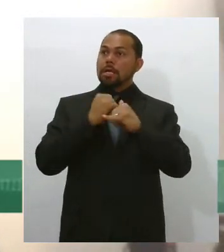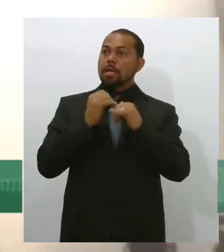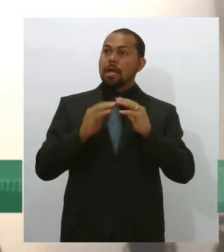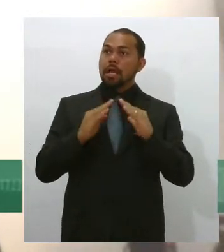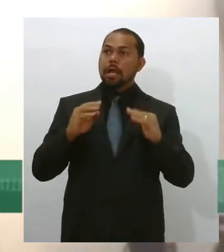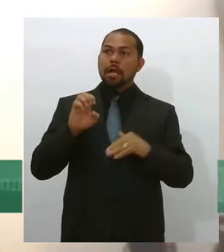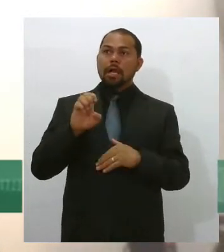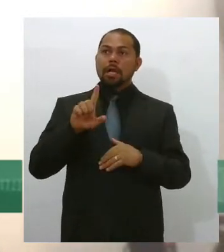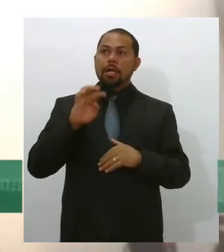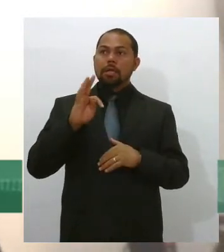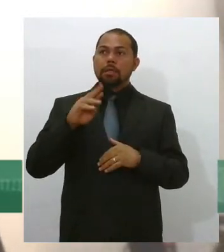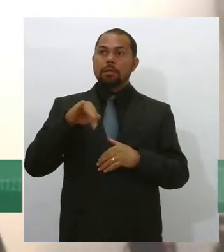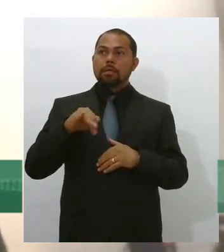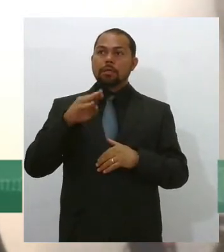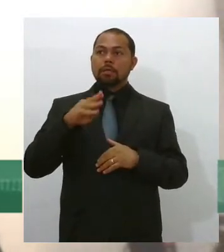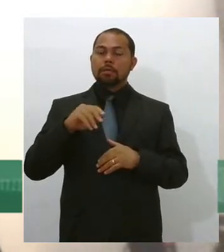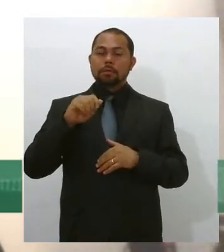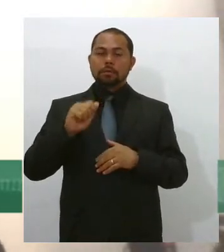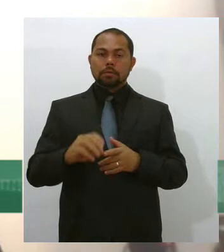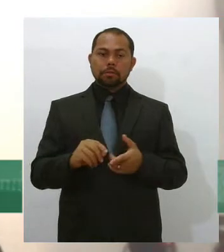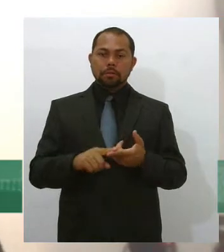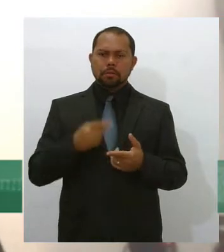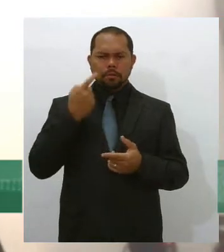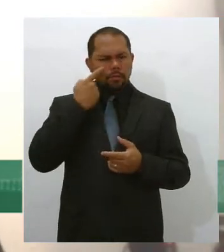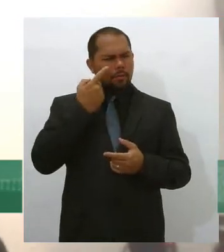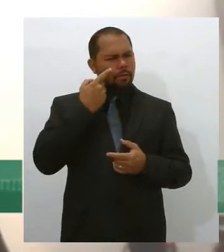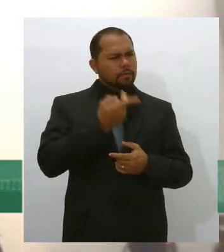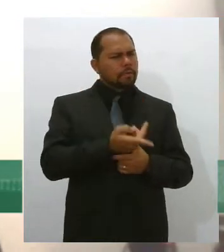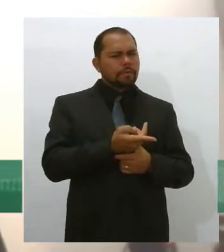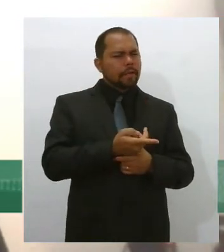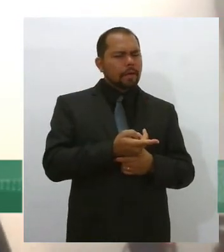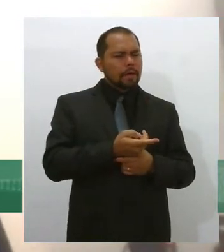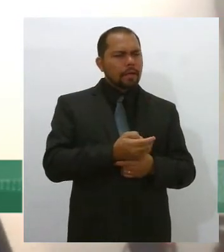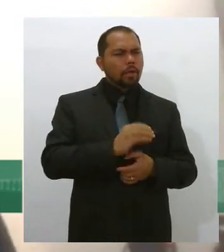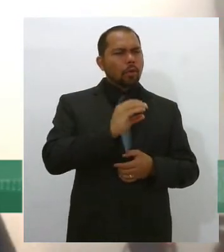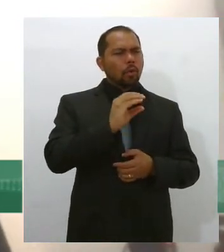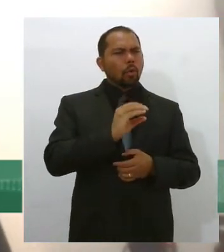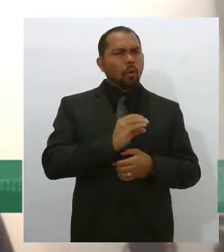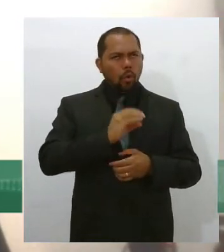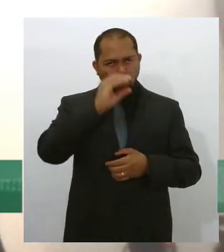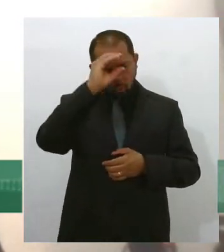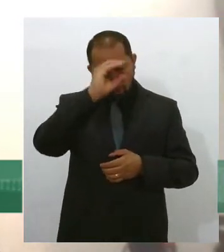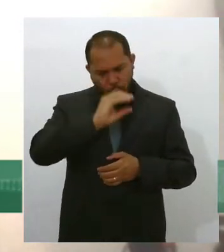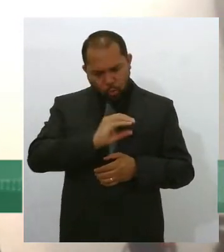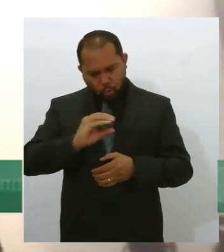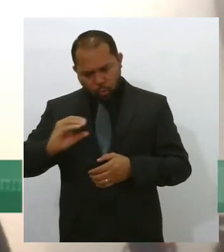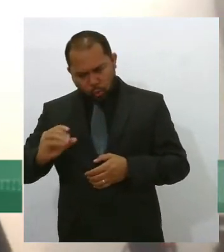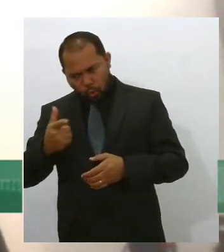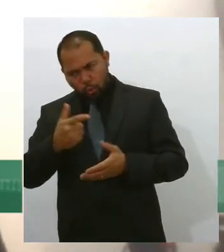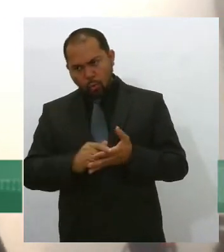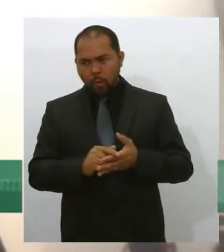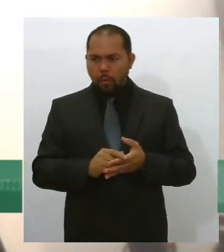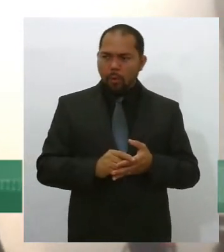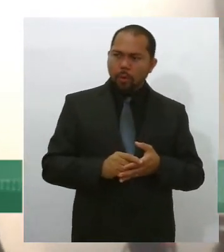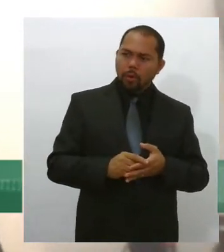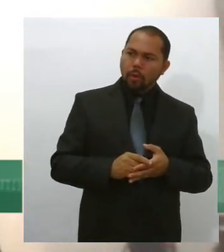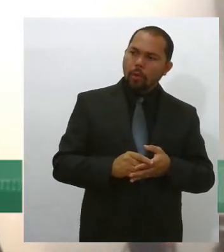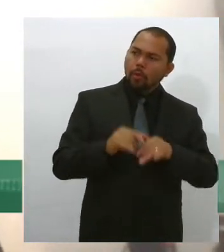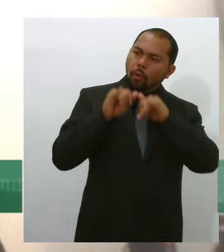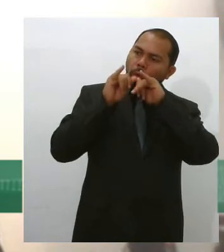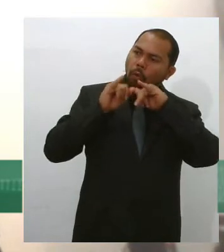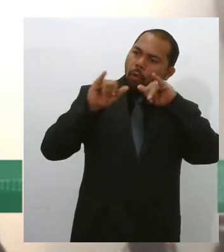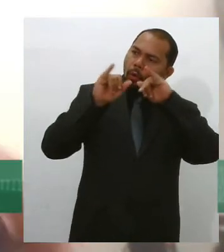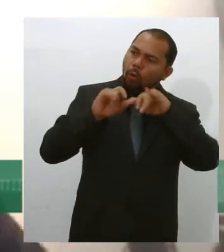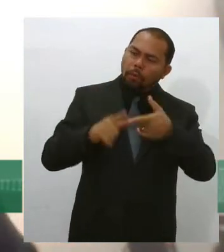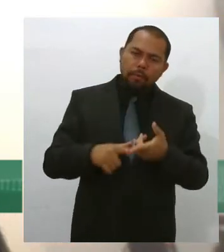que que você vê a linda Você viu o culto uma uma pregação não é se isso fosse feita para diversas